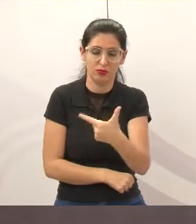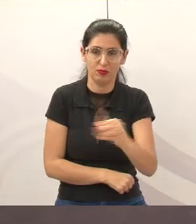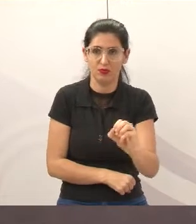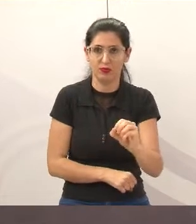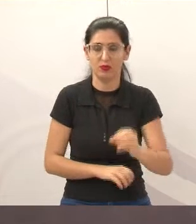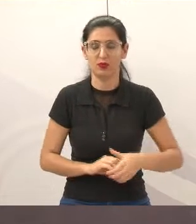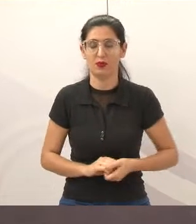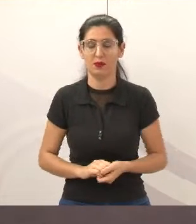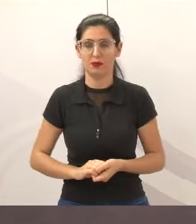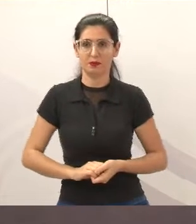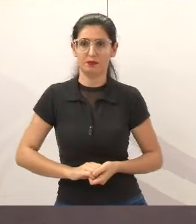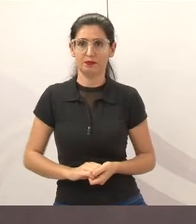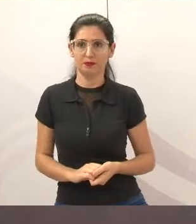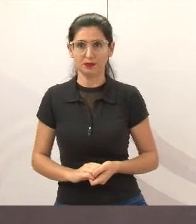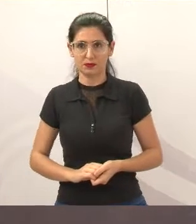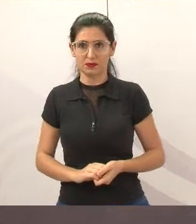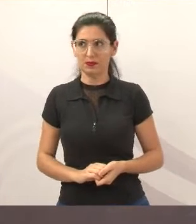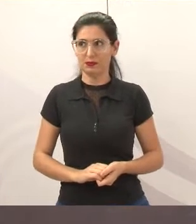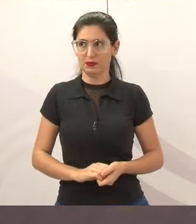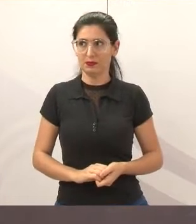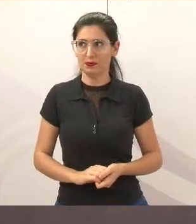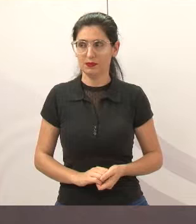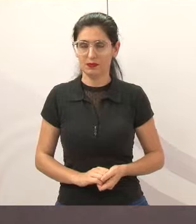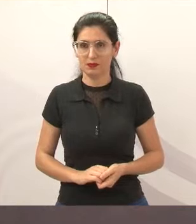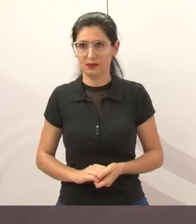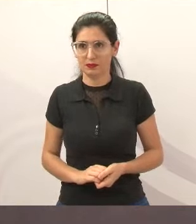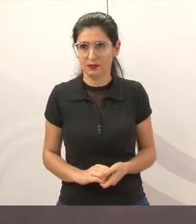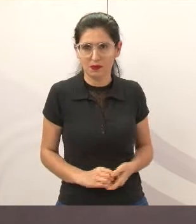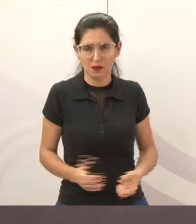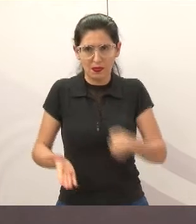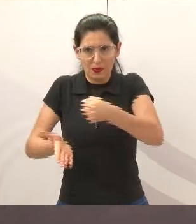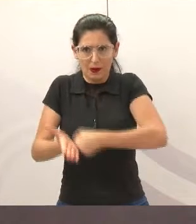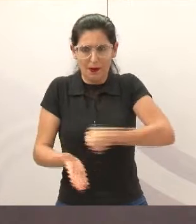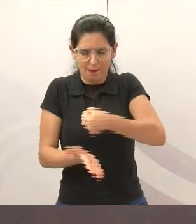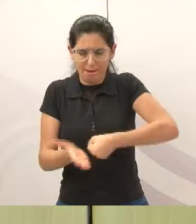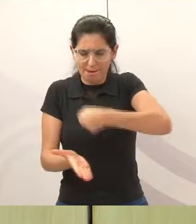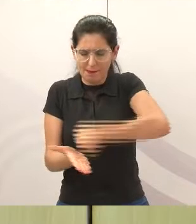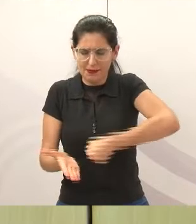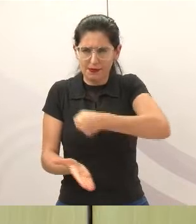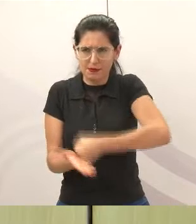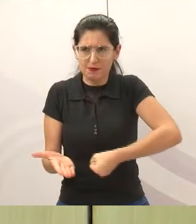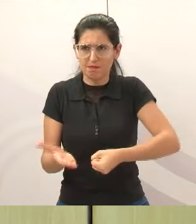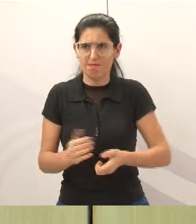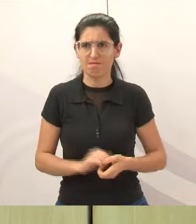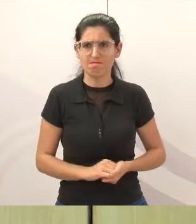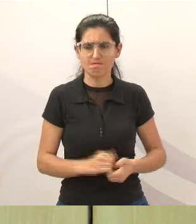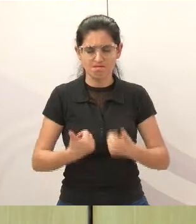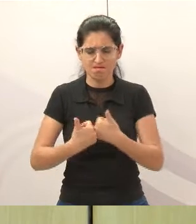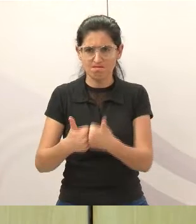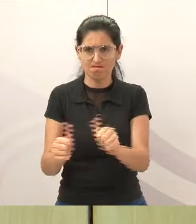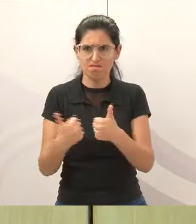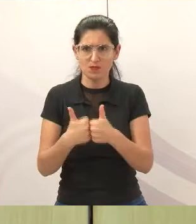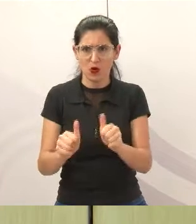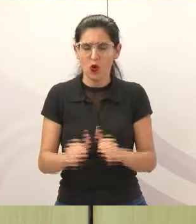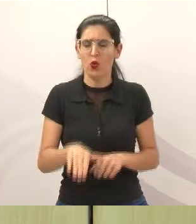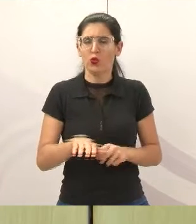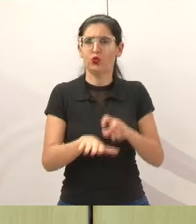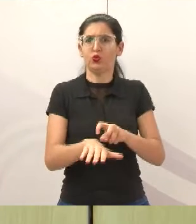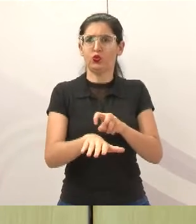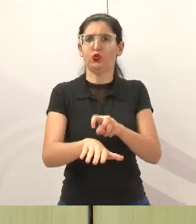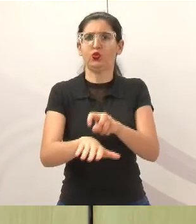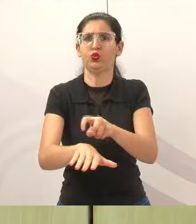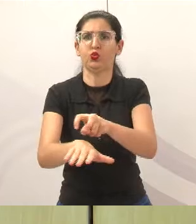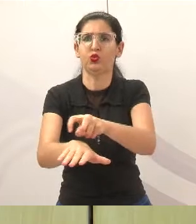14/2020. Dispõe sobre a obrigatoriedade dos ônibus do transporte